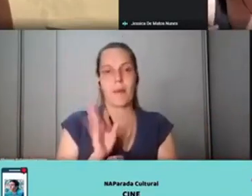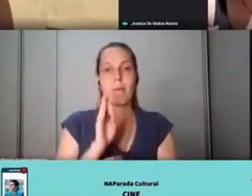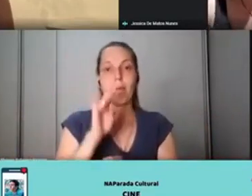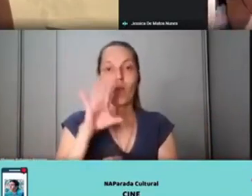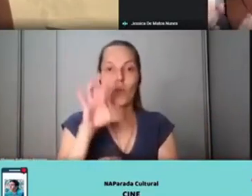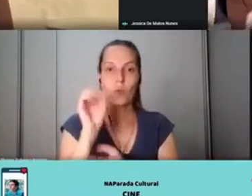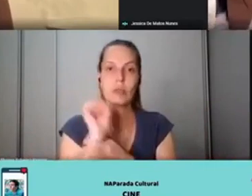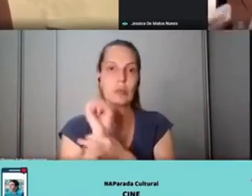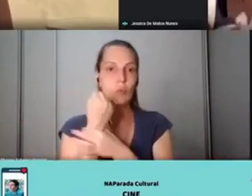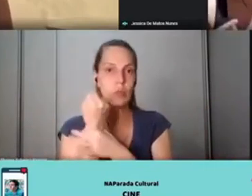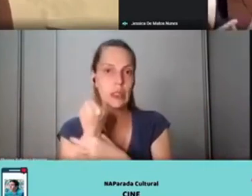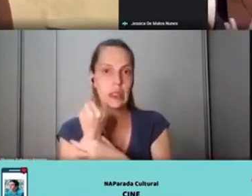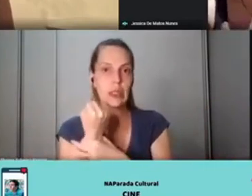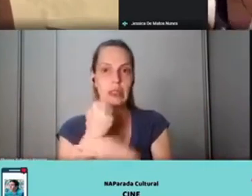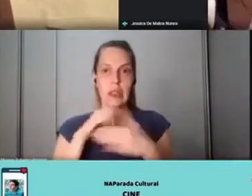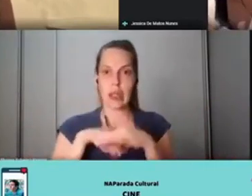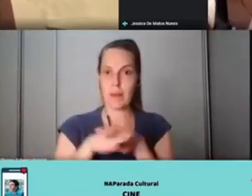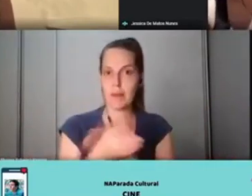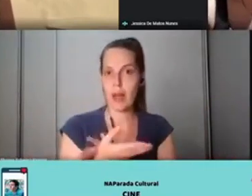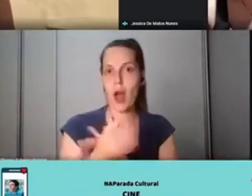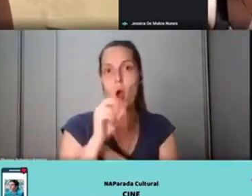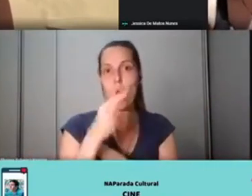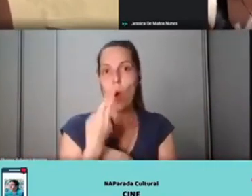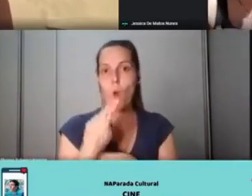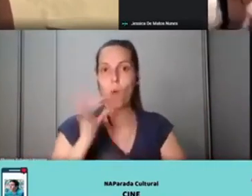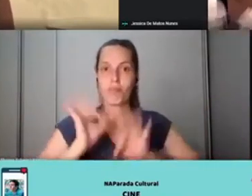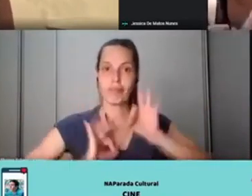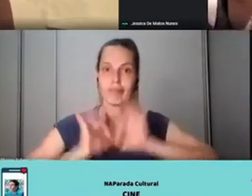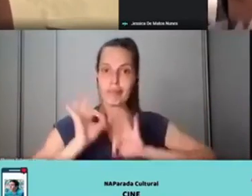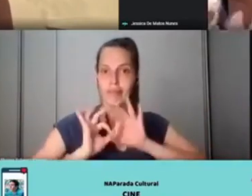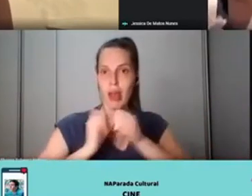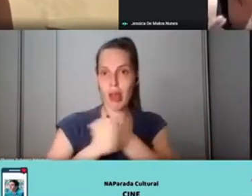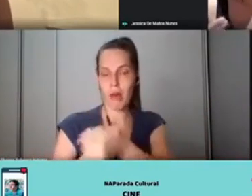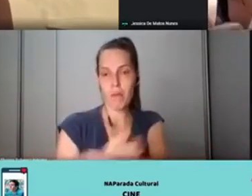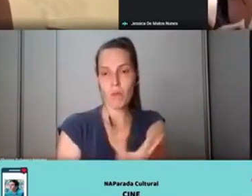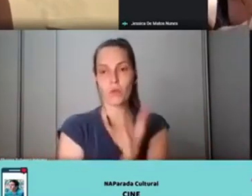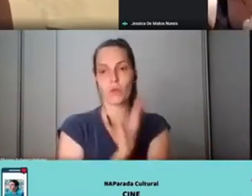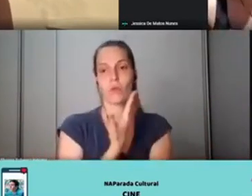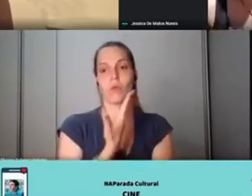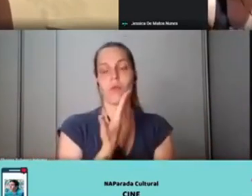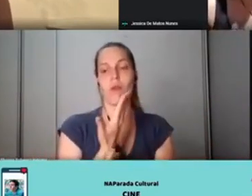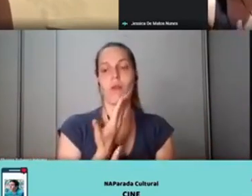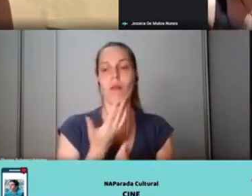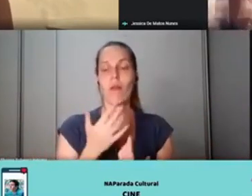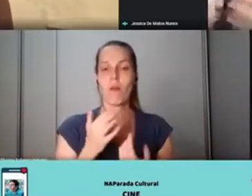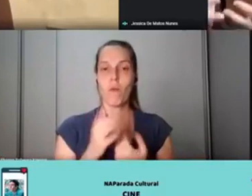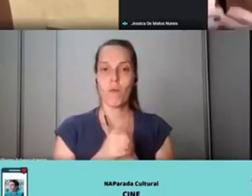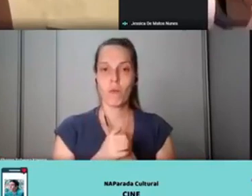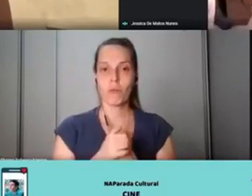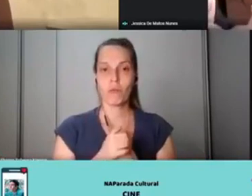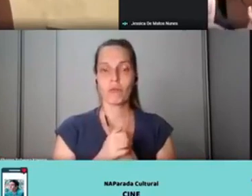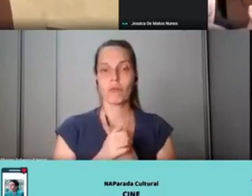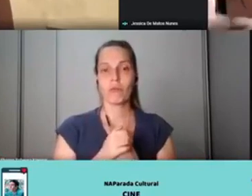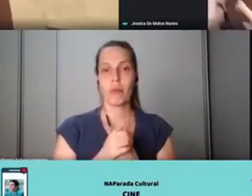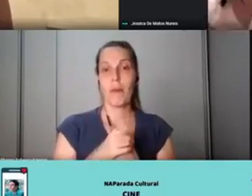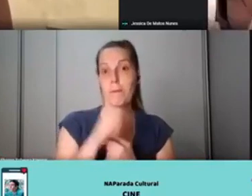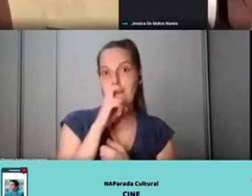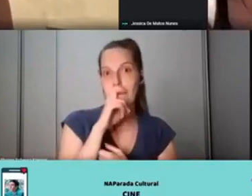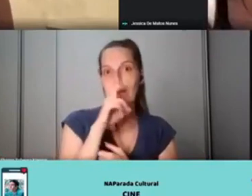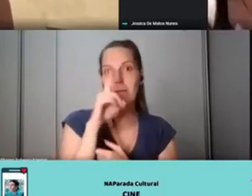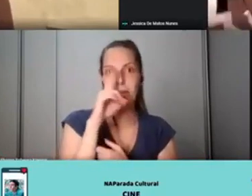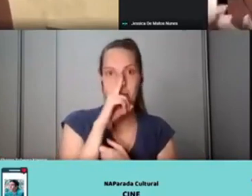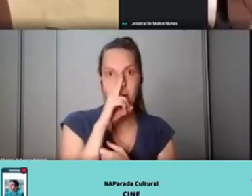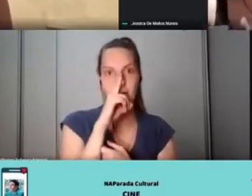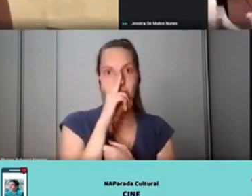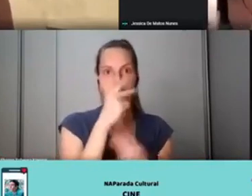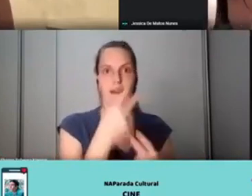que tipos de ajustes emocionais mesmo vão ter, né? A gente poder conviver com tantas pessoas, os nossos pais nos vendo sair para a